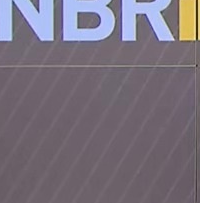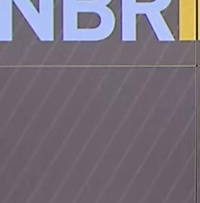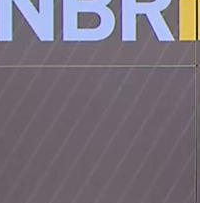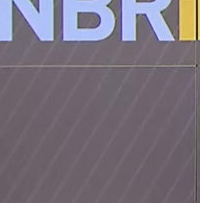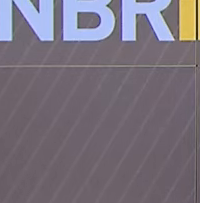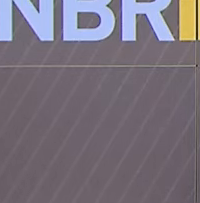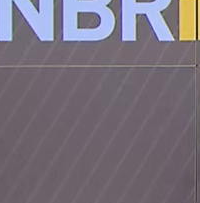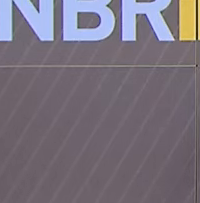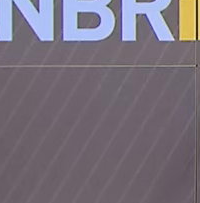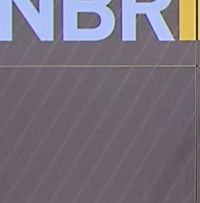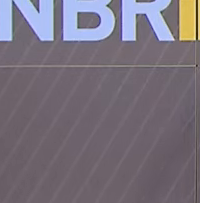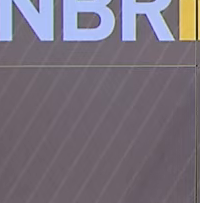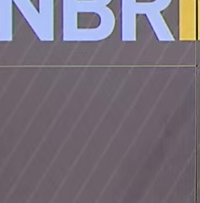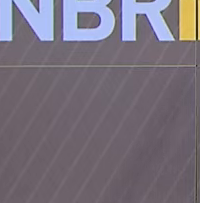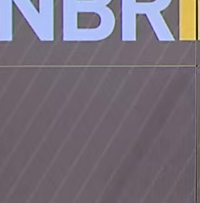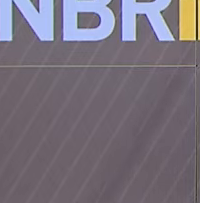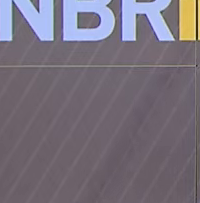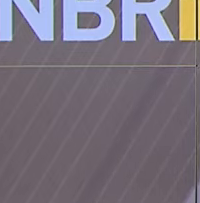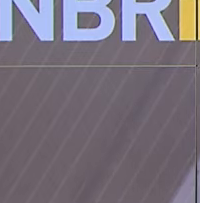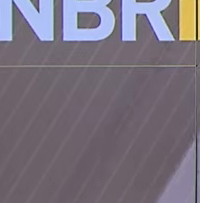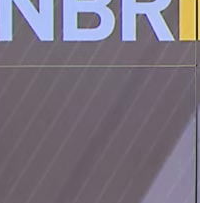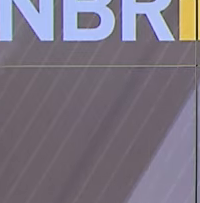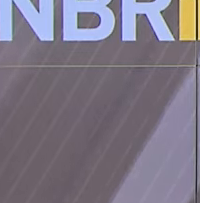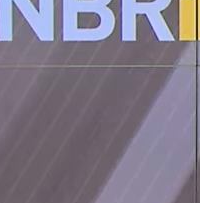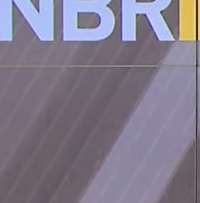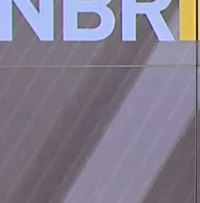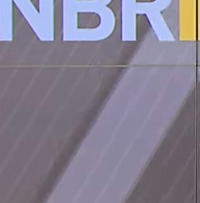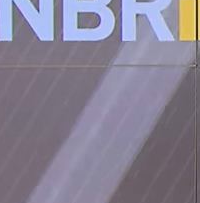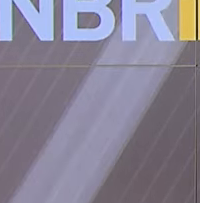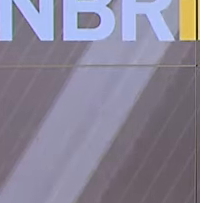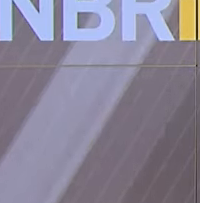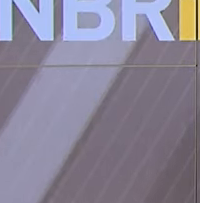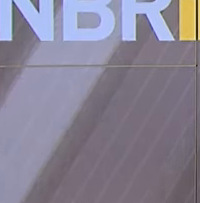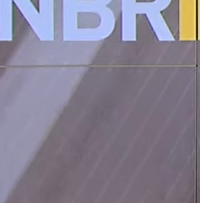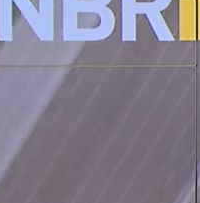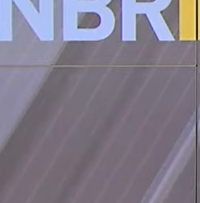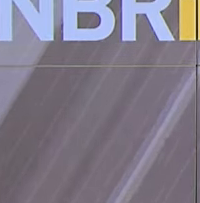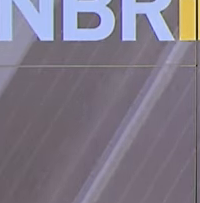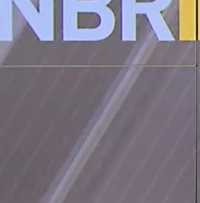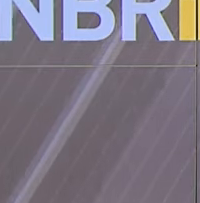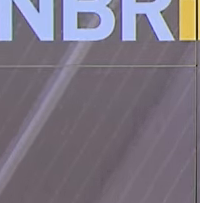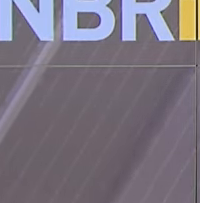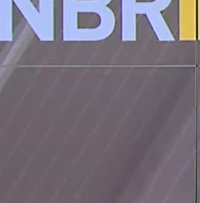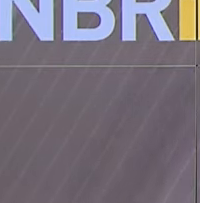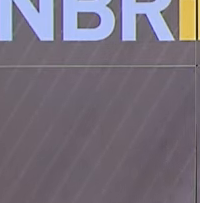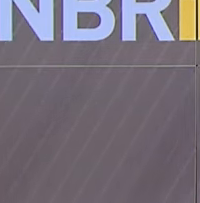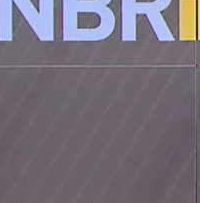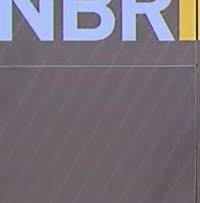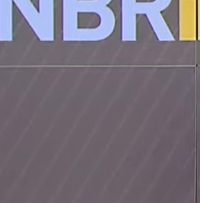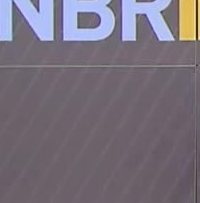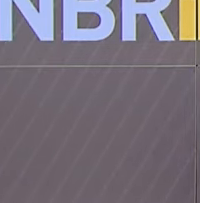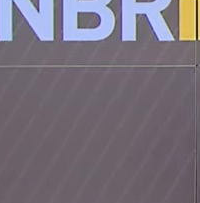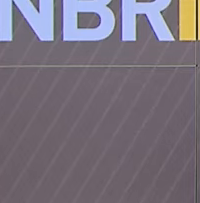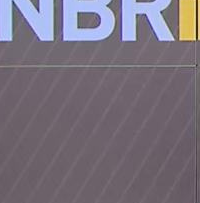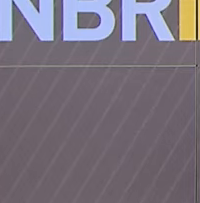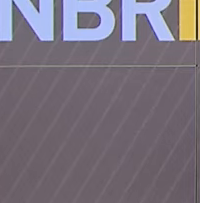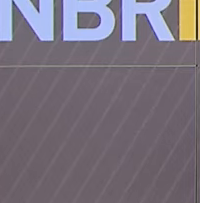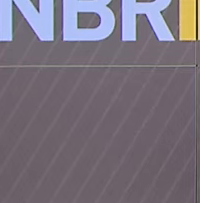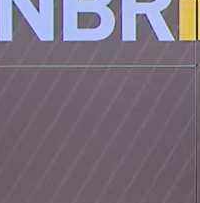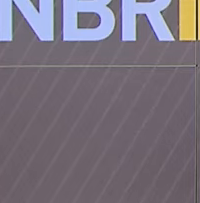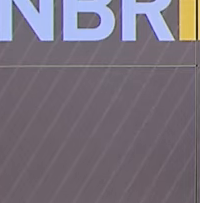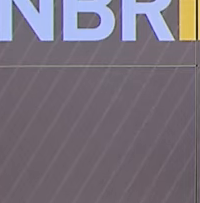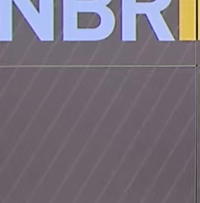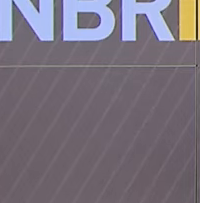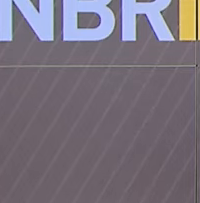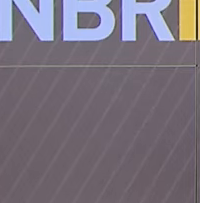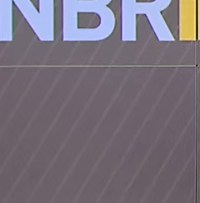grande interesse dos empresários suecos aqui pelo Brasil. Nós encerramos aqui essa transmissão, mas podemos voltar com